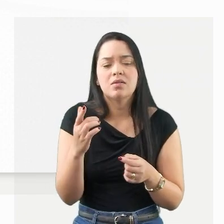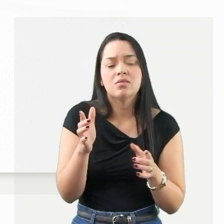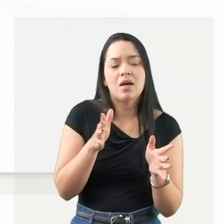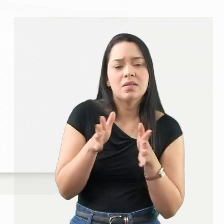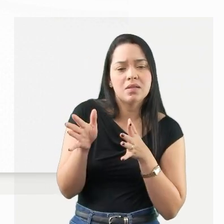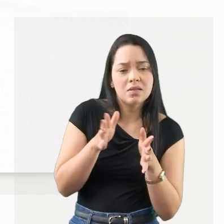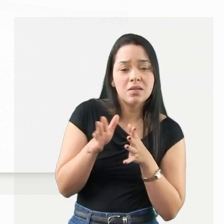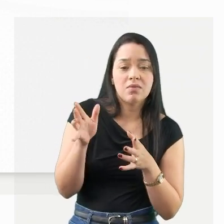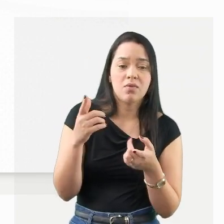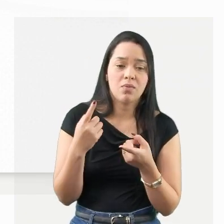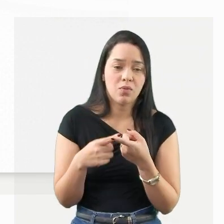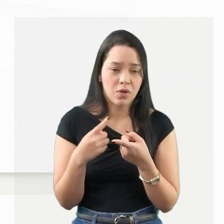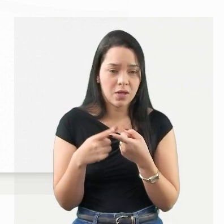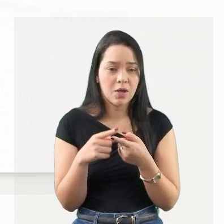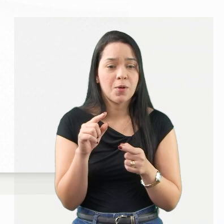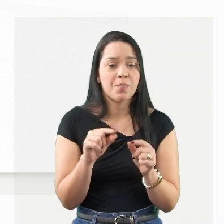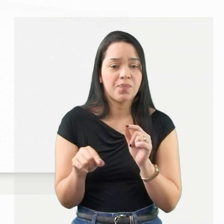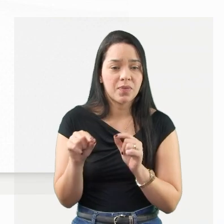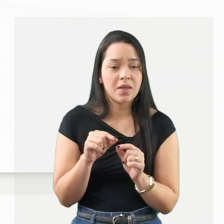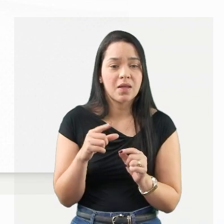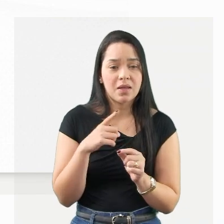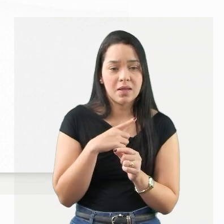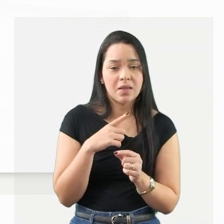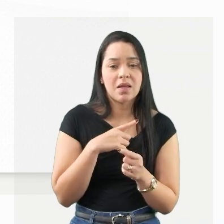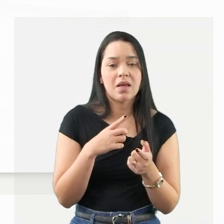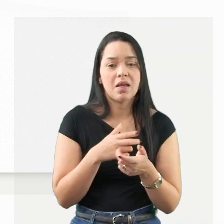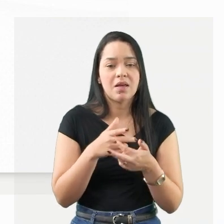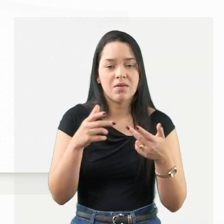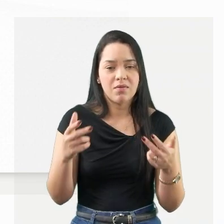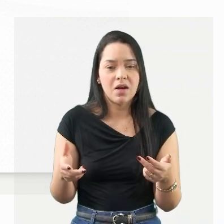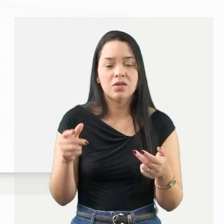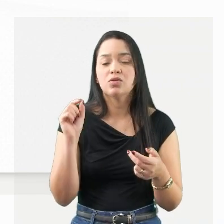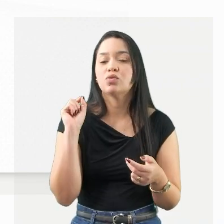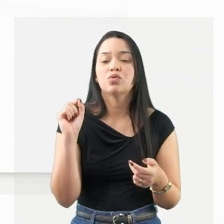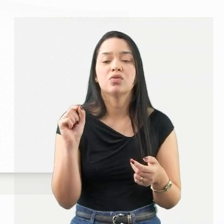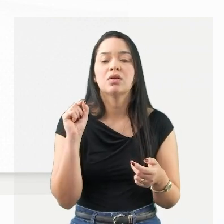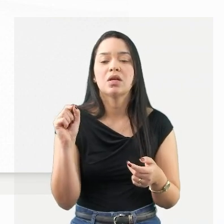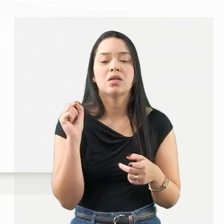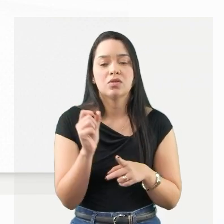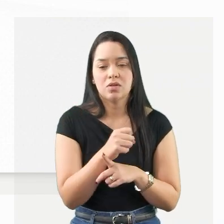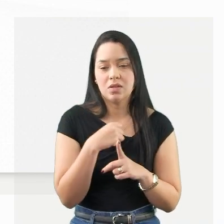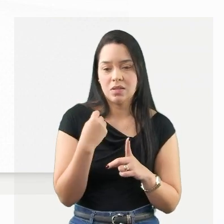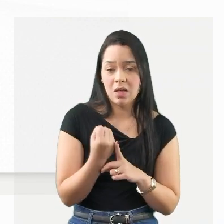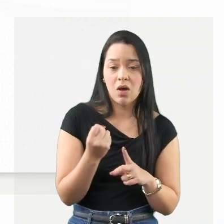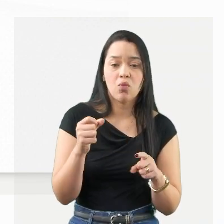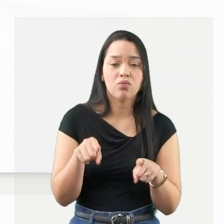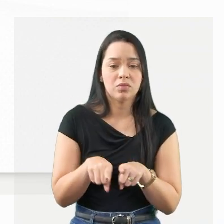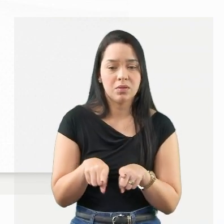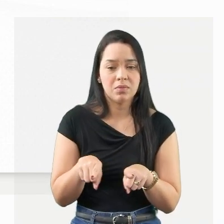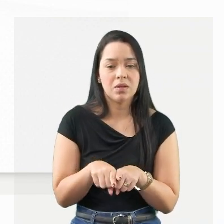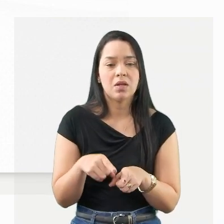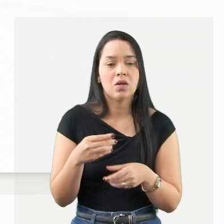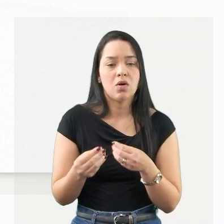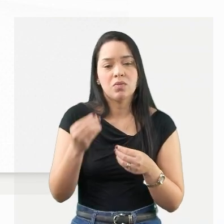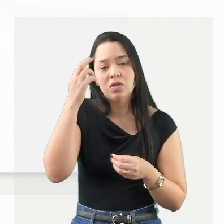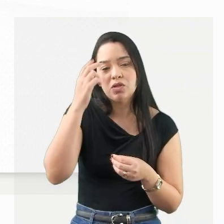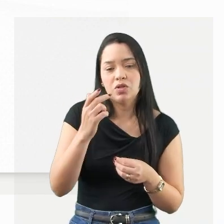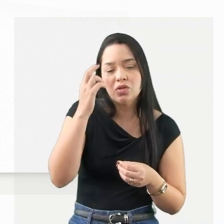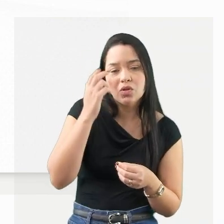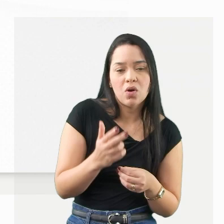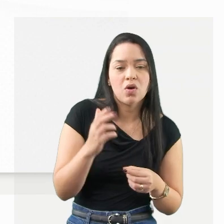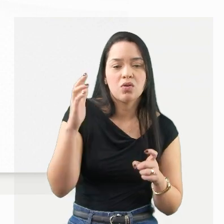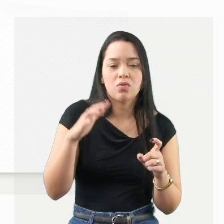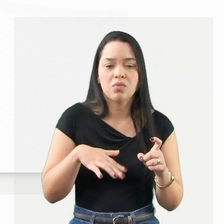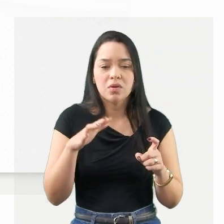acessível, justamente porque eles trazem muito essa questão do que social, da questão da figura histórica, do mito,